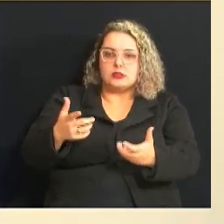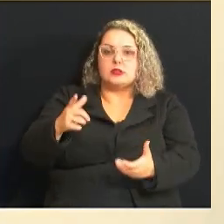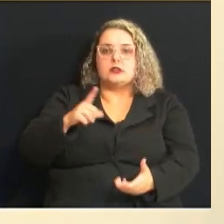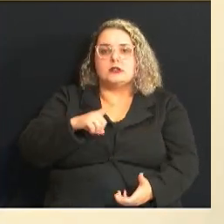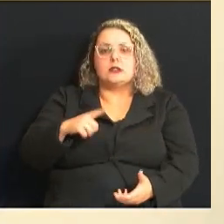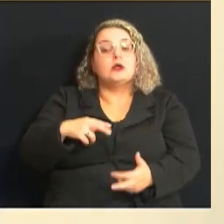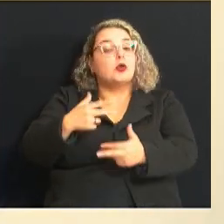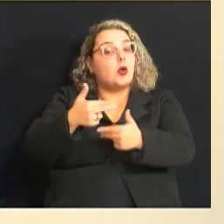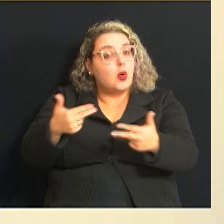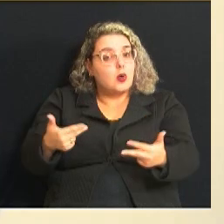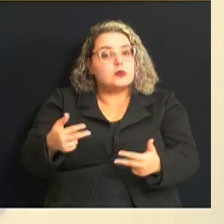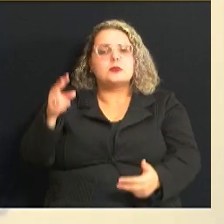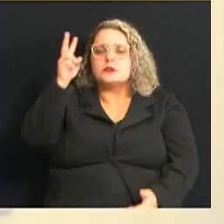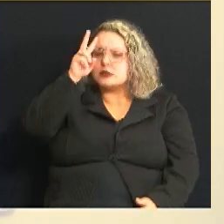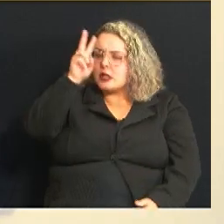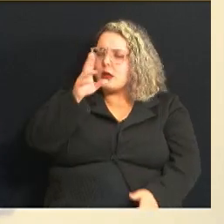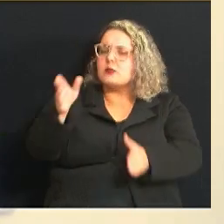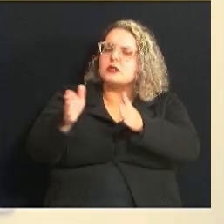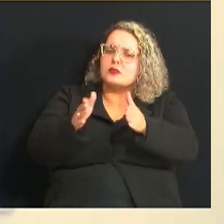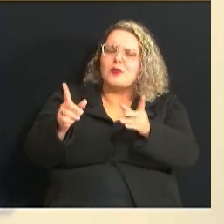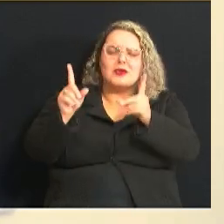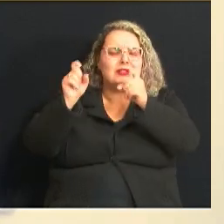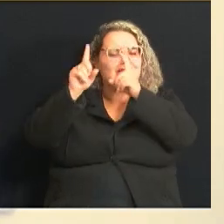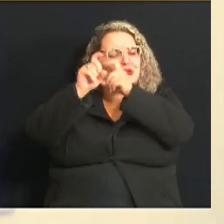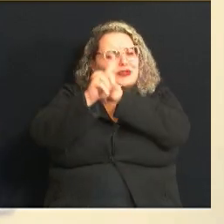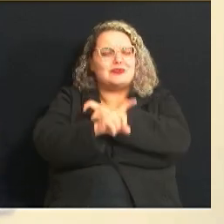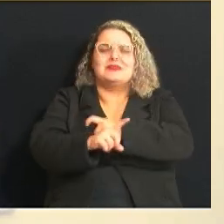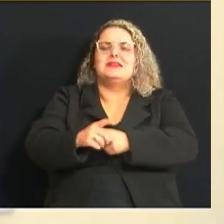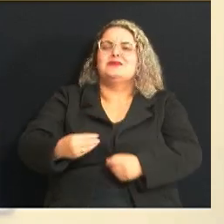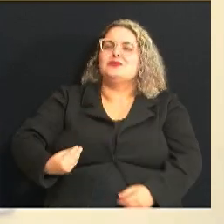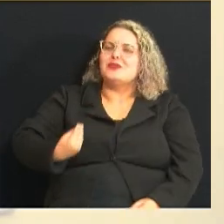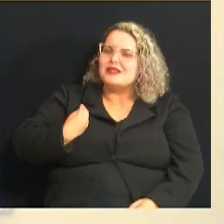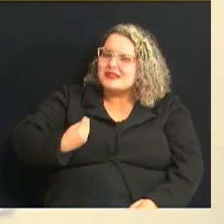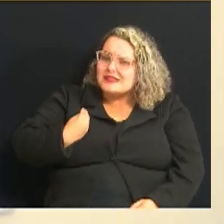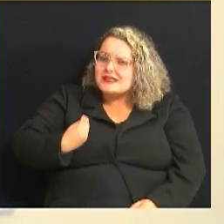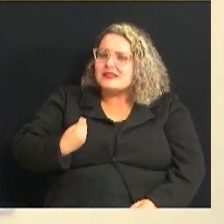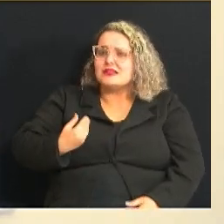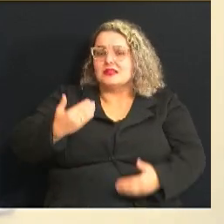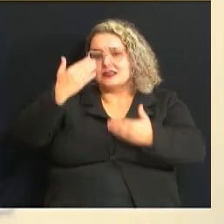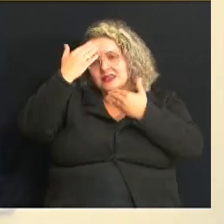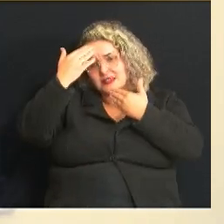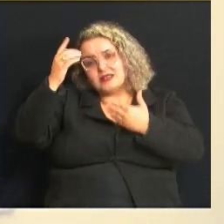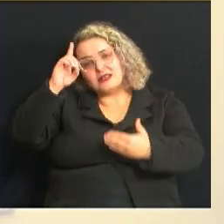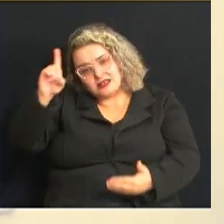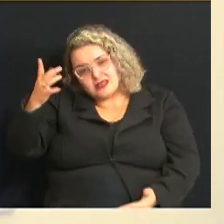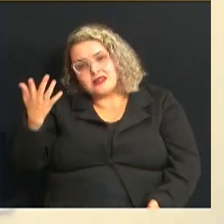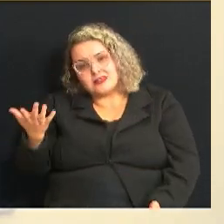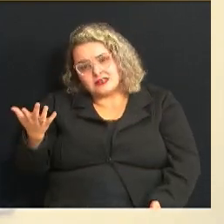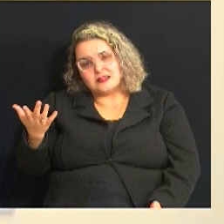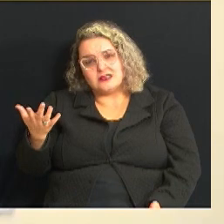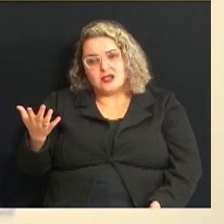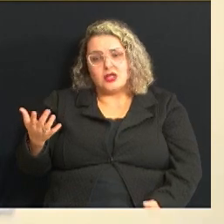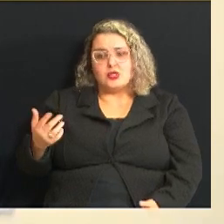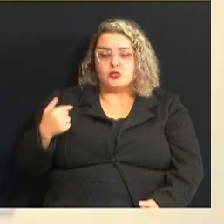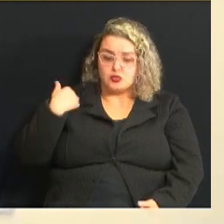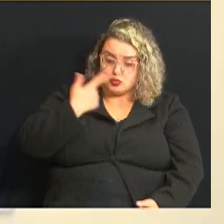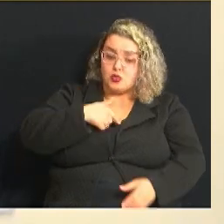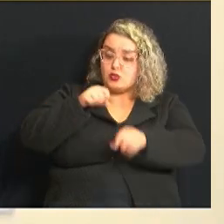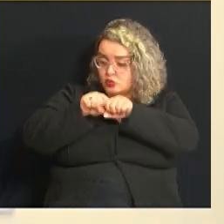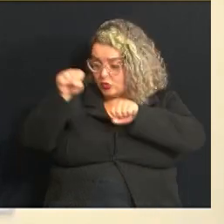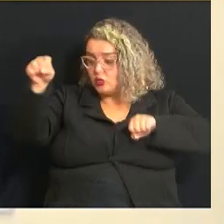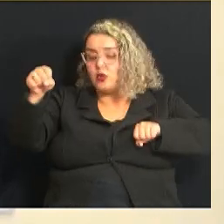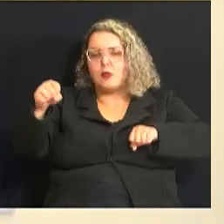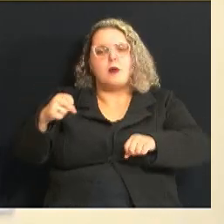coisa que lembrasse dos momentos terríveis que nós passamos, graças a Deus, e que os nossos grandes heróis, os